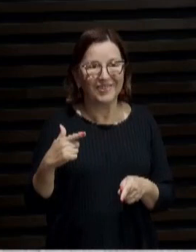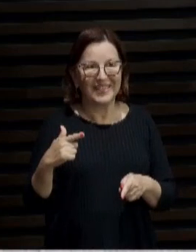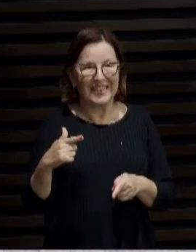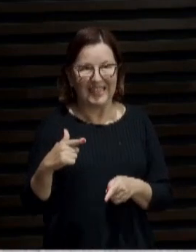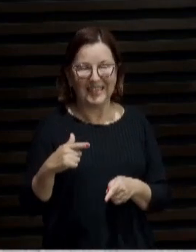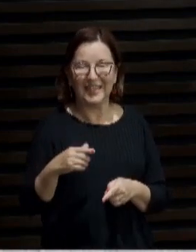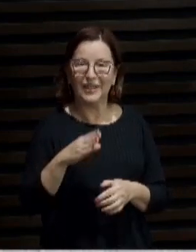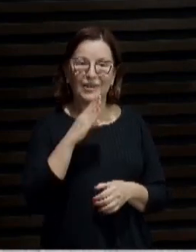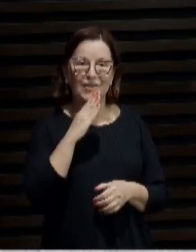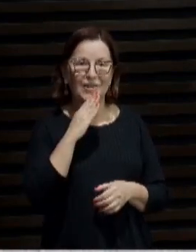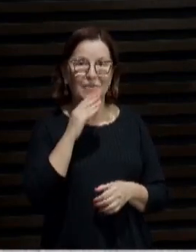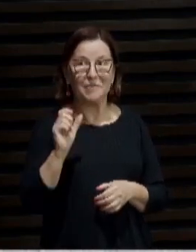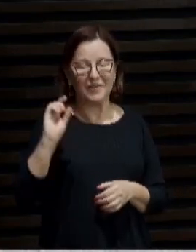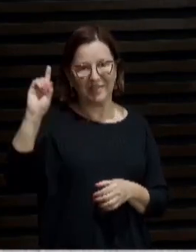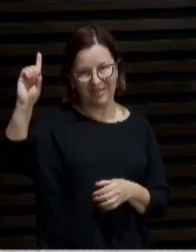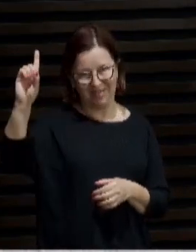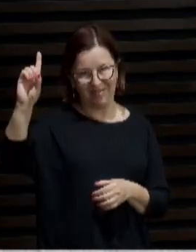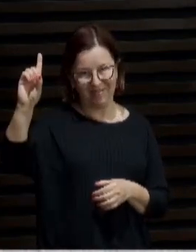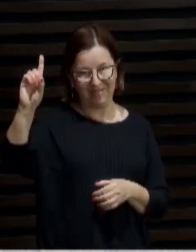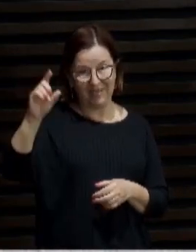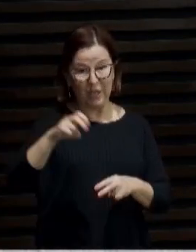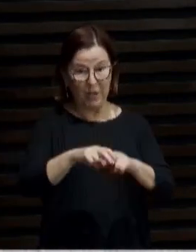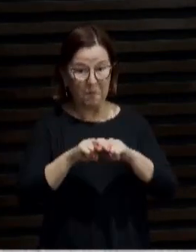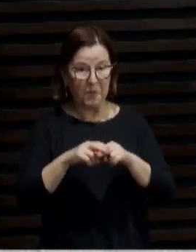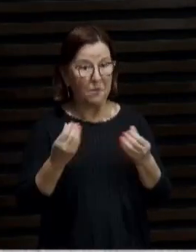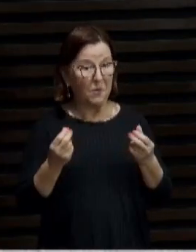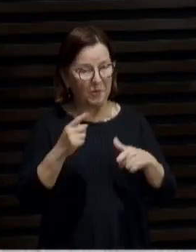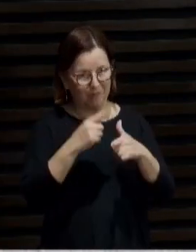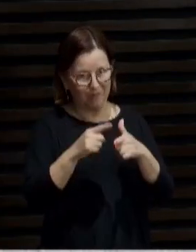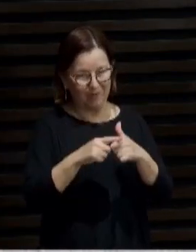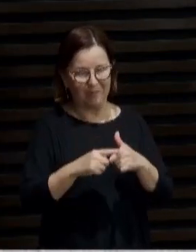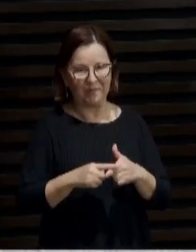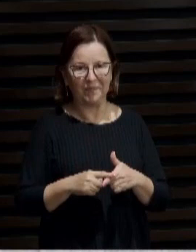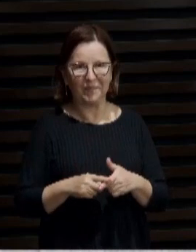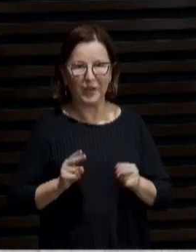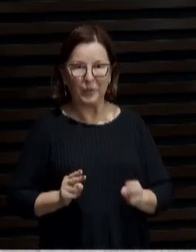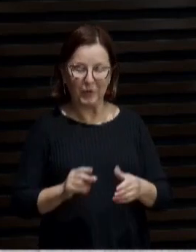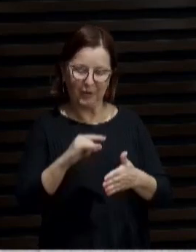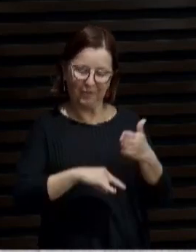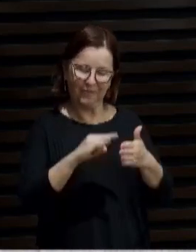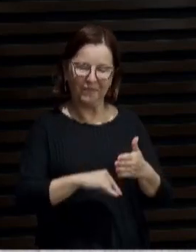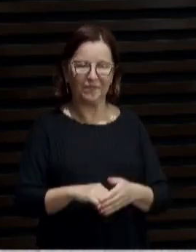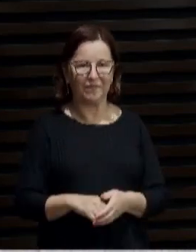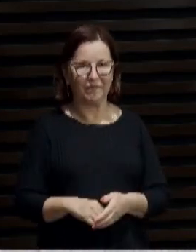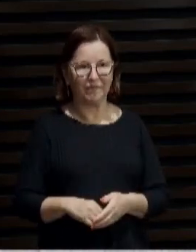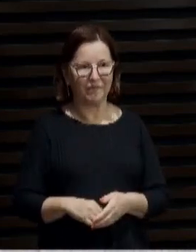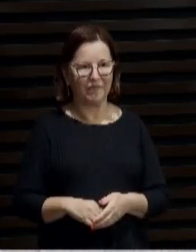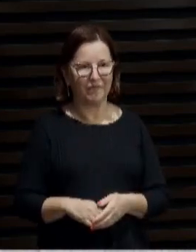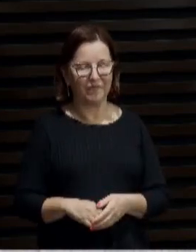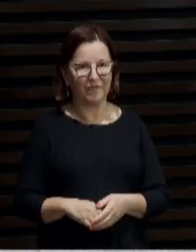a eles muitos problemas. Vamos continuar o texto, ao boletim. É interessante considerar